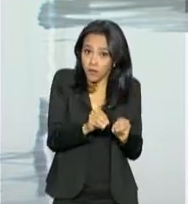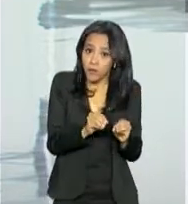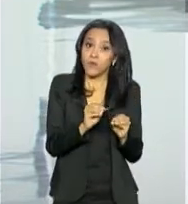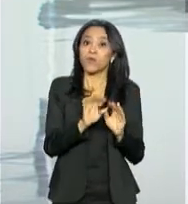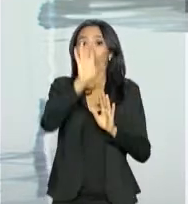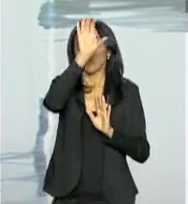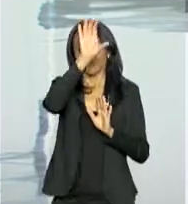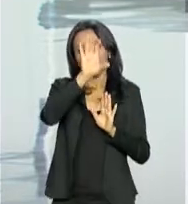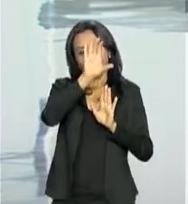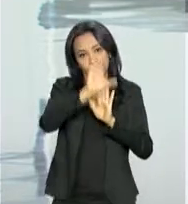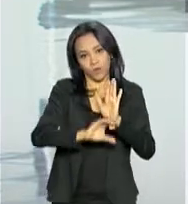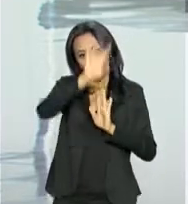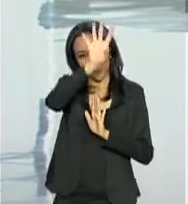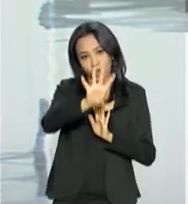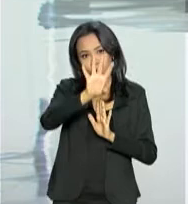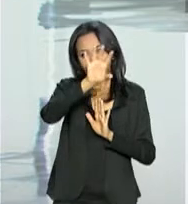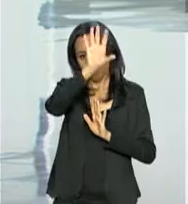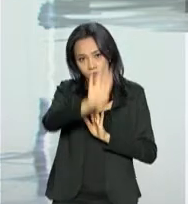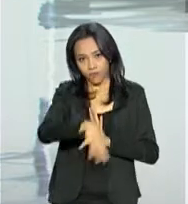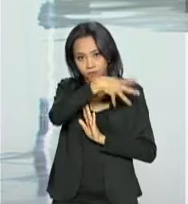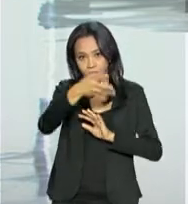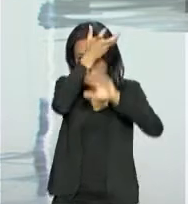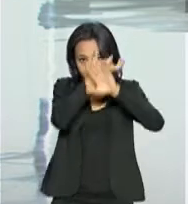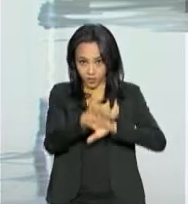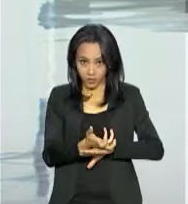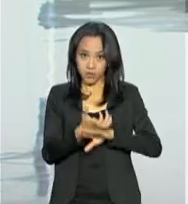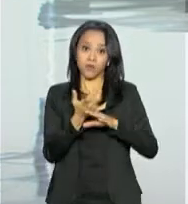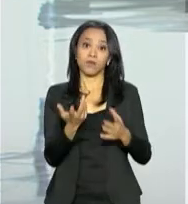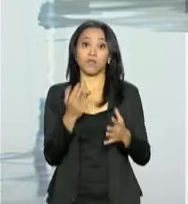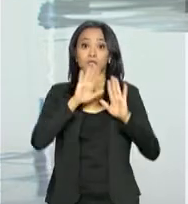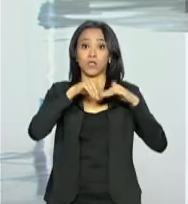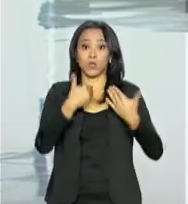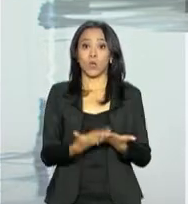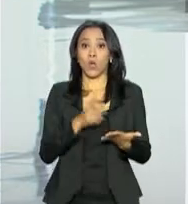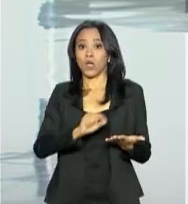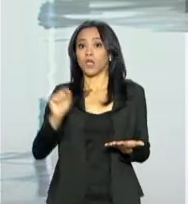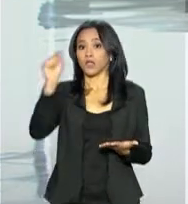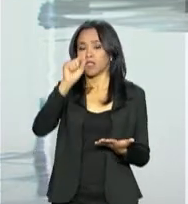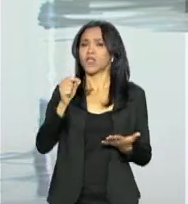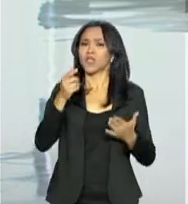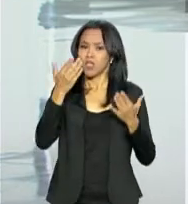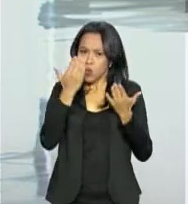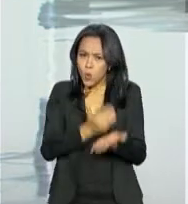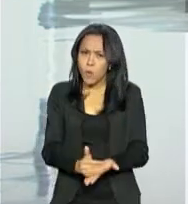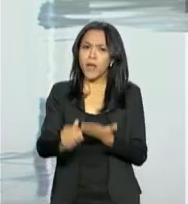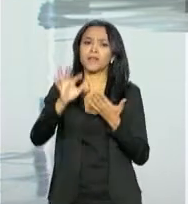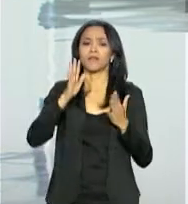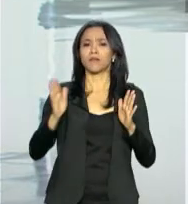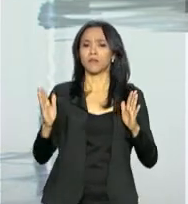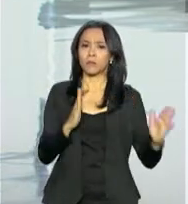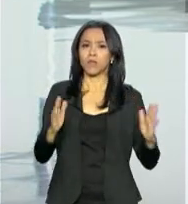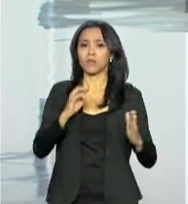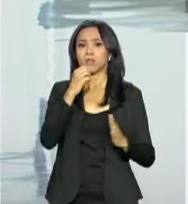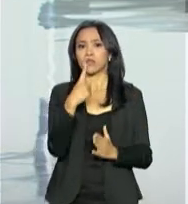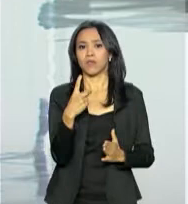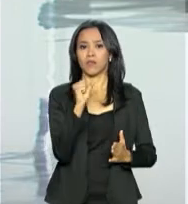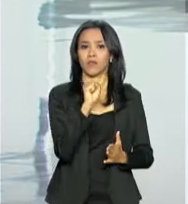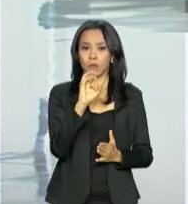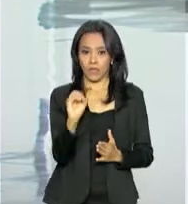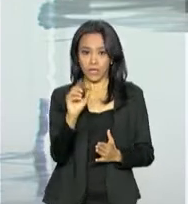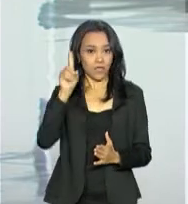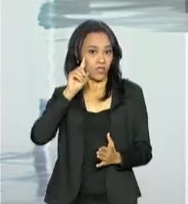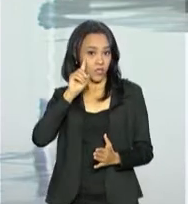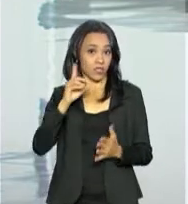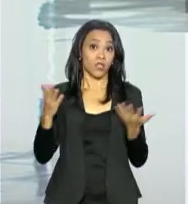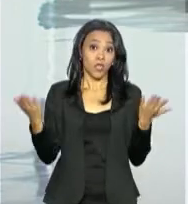Essa mudança foi sancionada pelo presidente Michel Temer e entra em vigor daqui a 180 dias. E na agenda do presidente Michel Temer hoje, agora